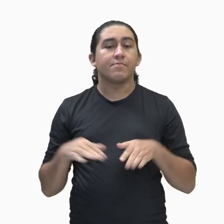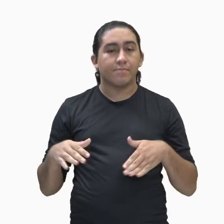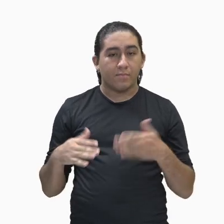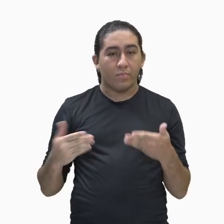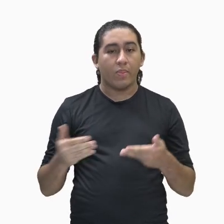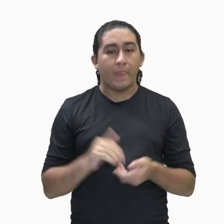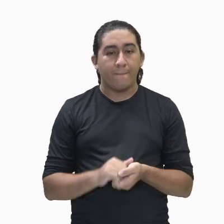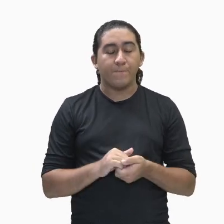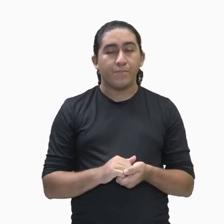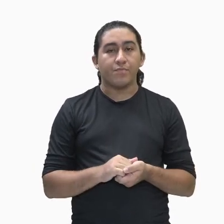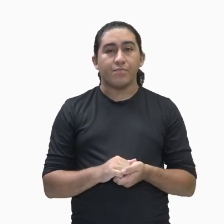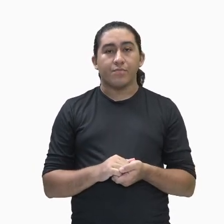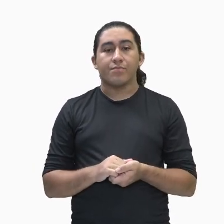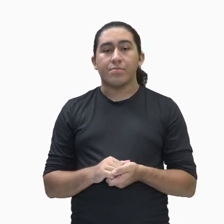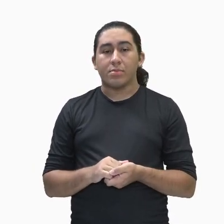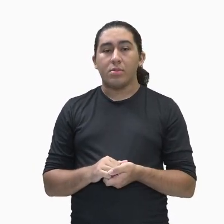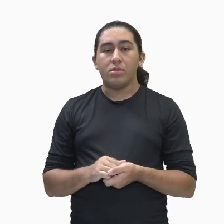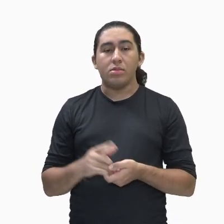né? Então,